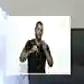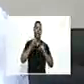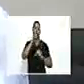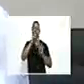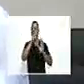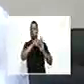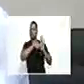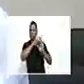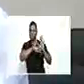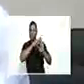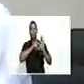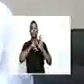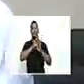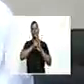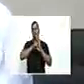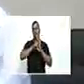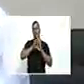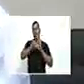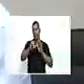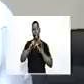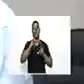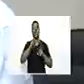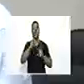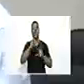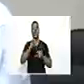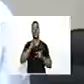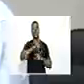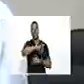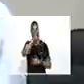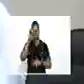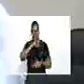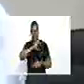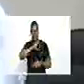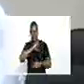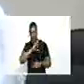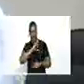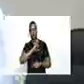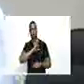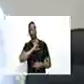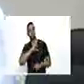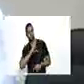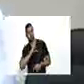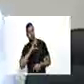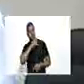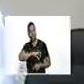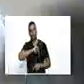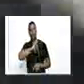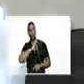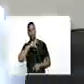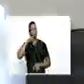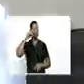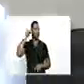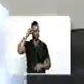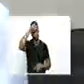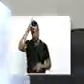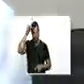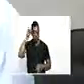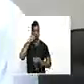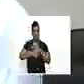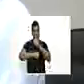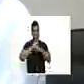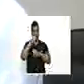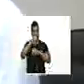lei ele coloca como data base de reajuste dos servidores públicos municipais no ano de